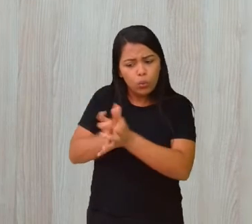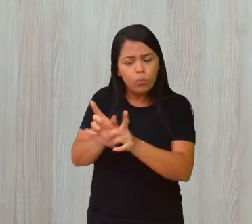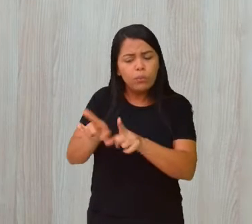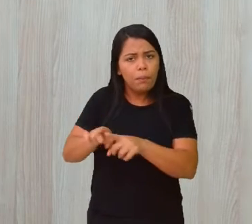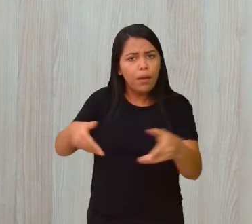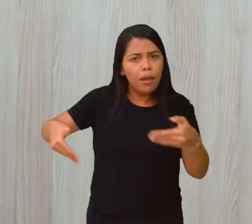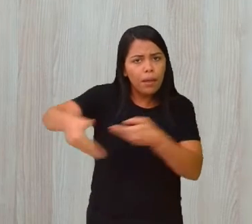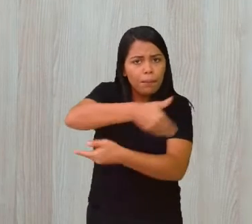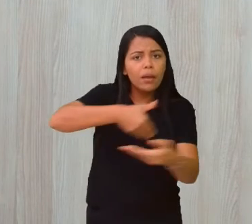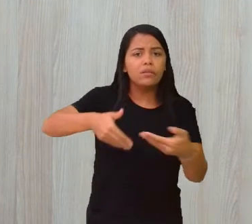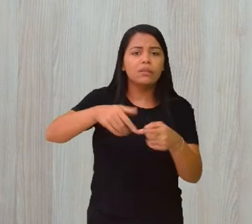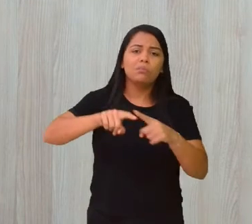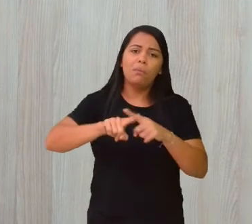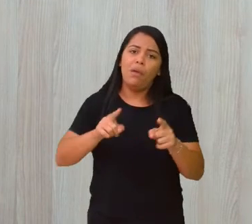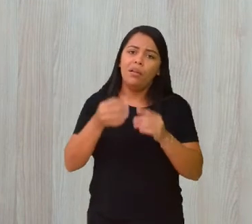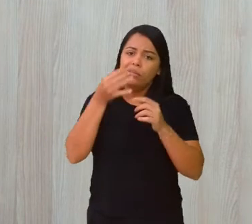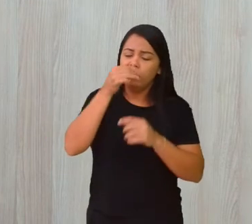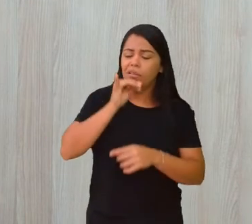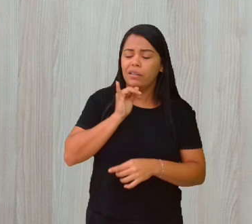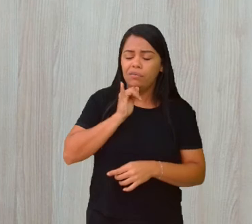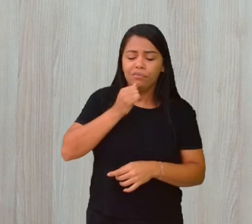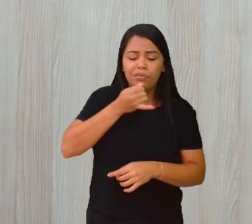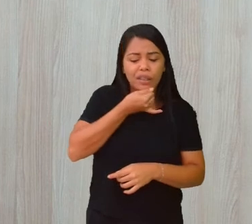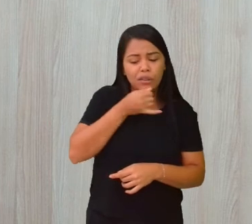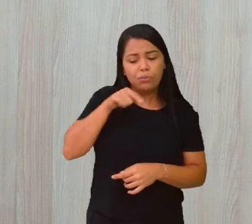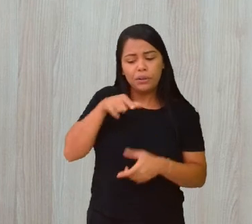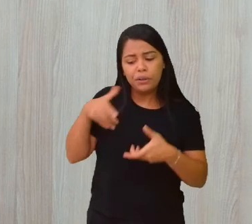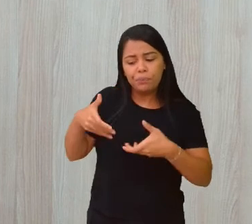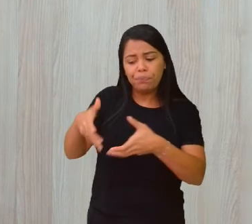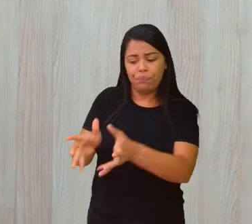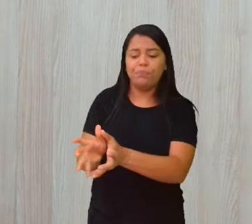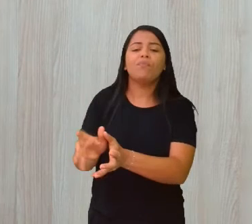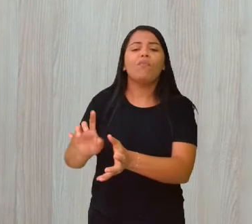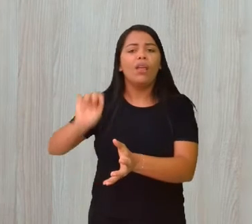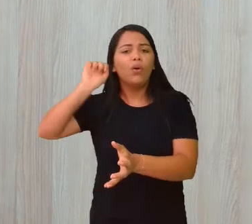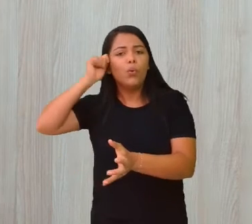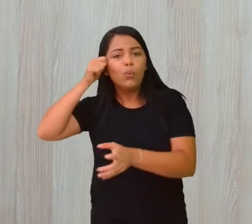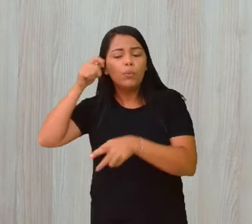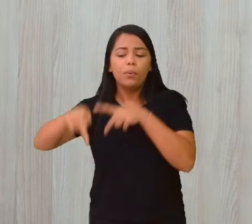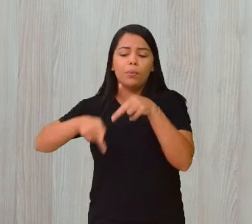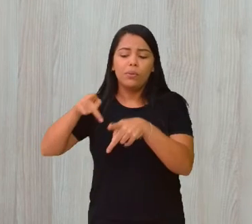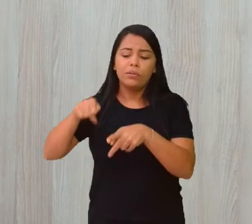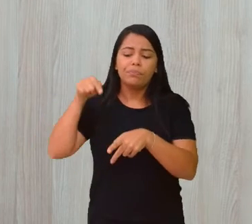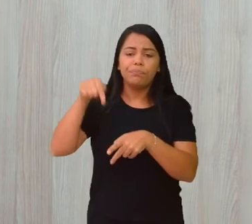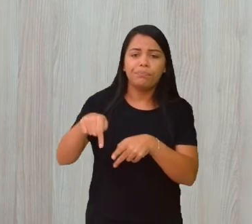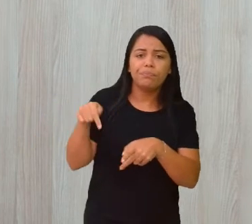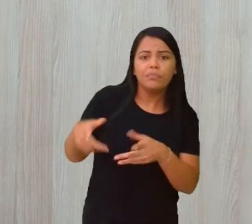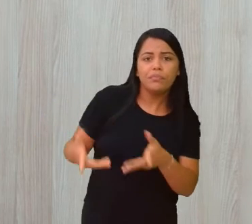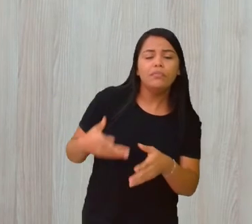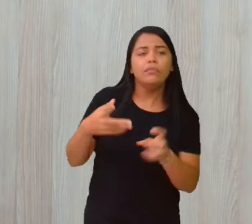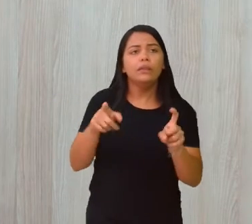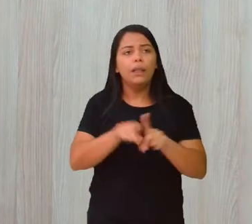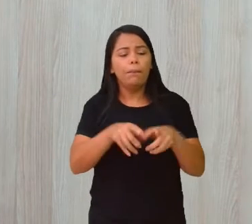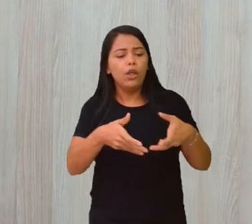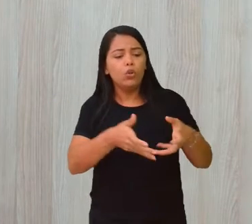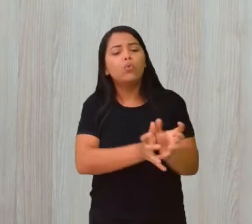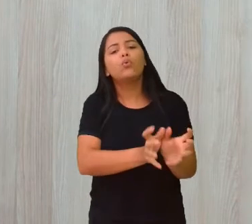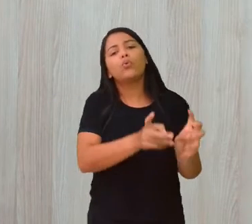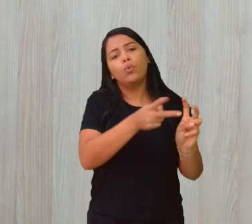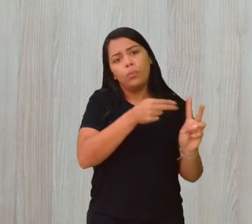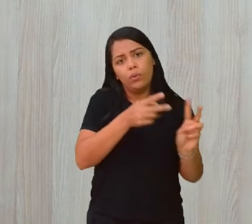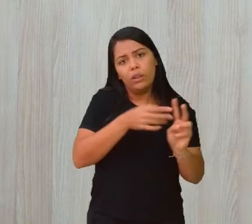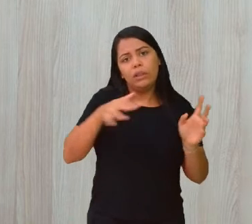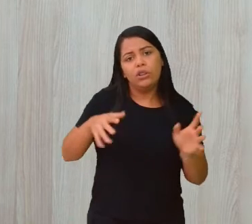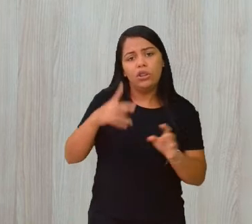infelizmente muitas vezes essa história, né, da população negra, da população indígena, ela é